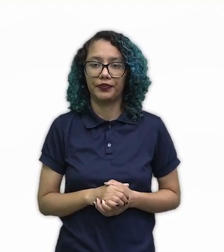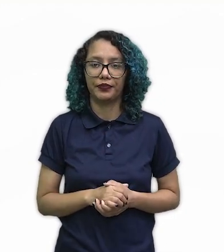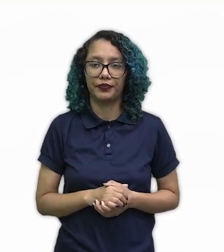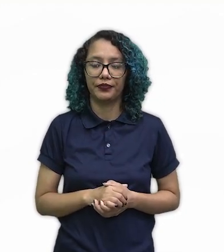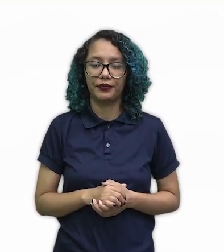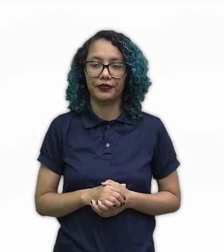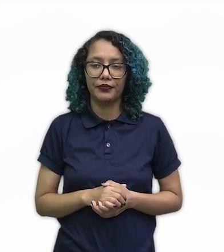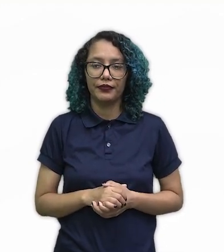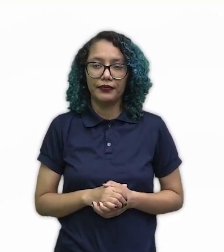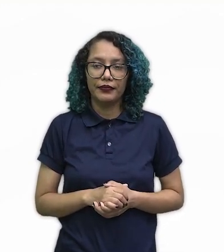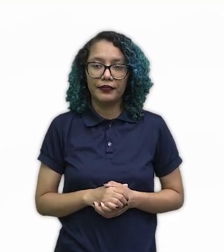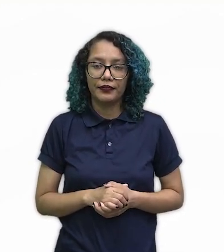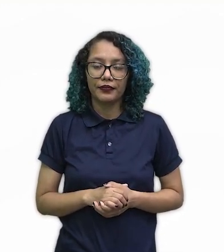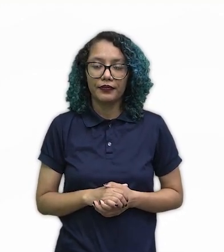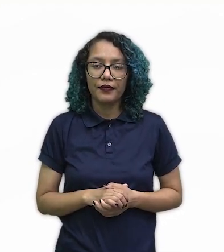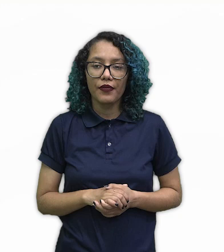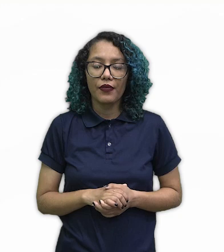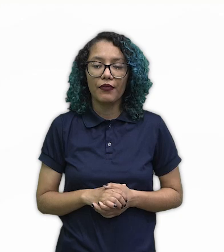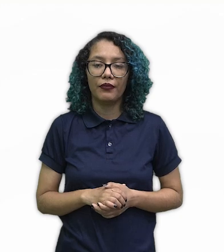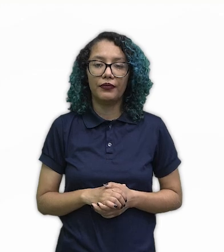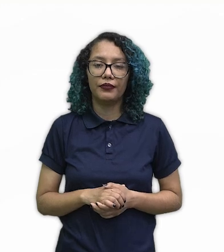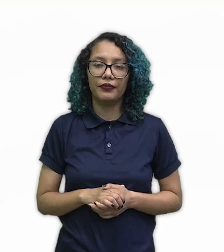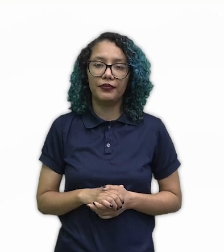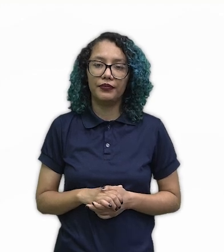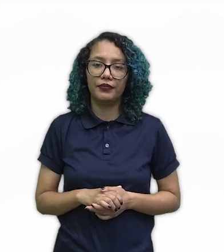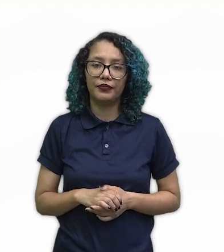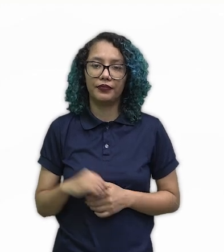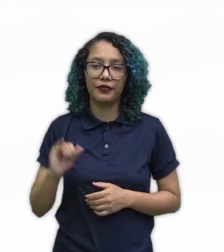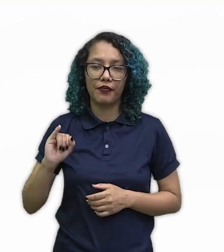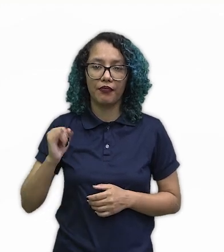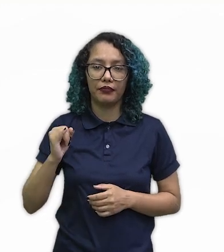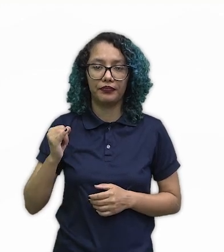igual a 1.000